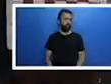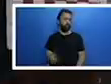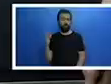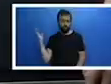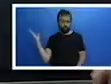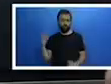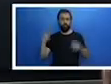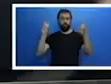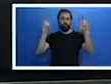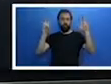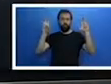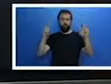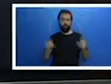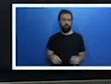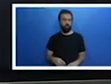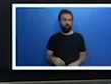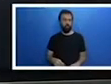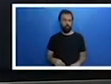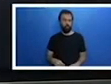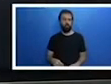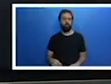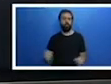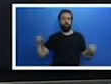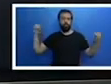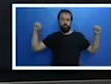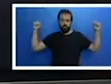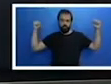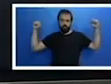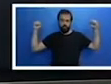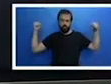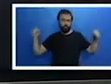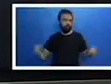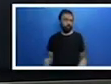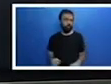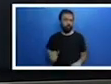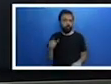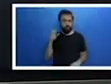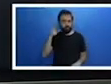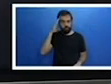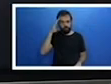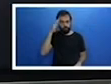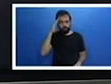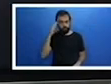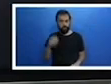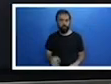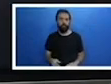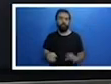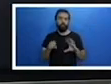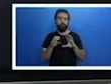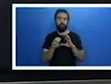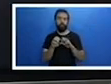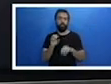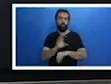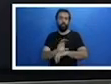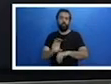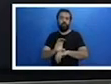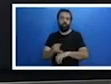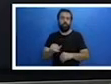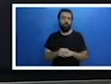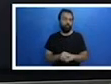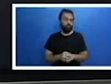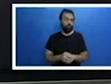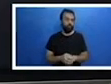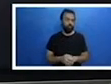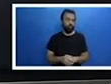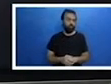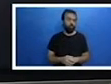Então hoje o nosso tema de aula, nós vamos falar sobre ginástica, né? Nós vamos entender um pouquinho sobre o que é o conceito de ginástica. O que é realmente a ginástica? O